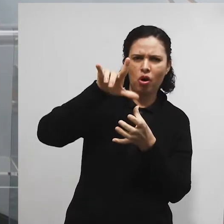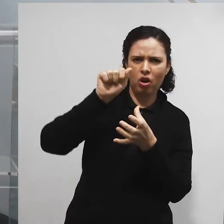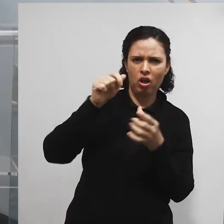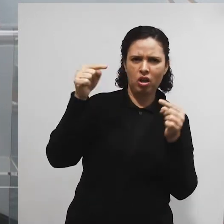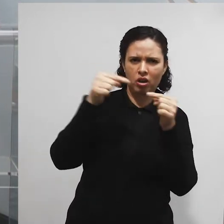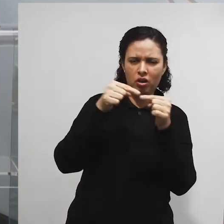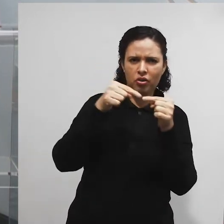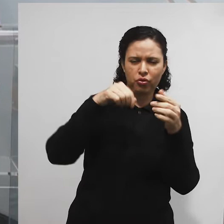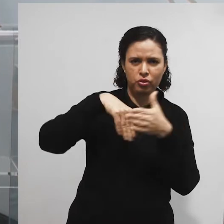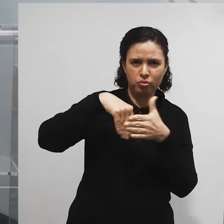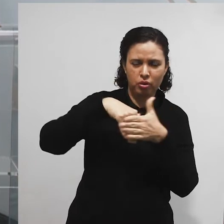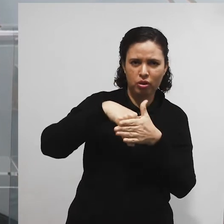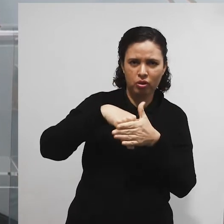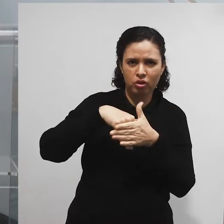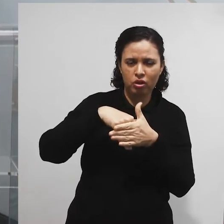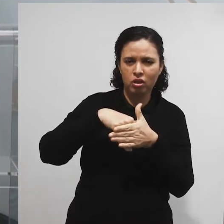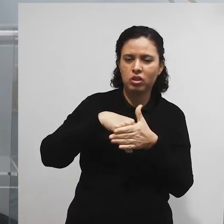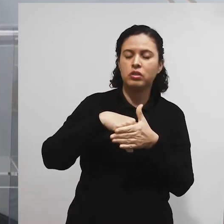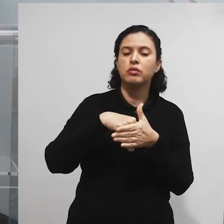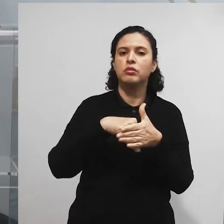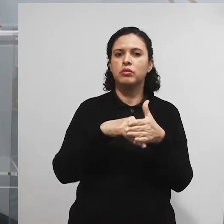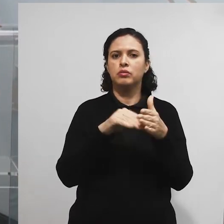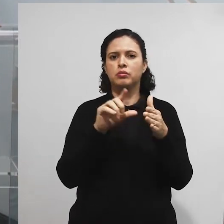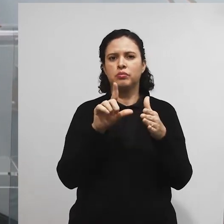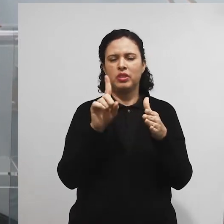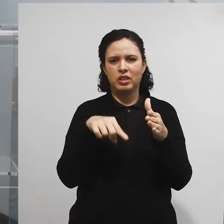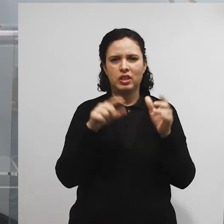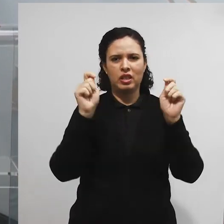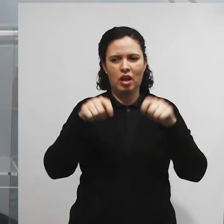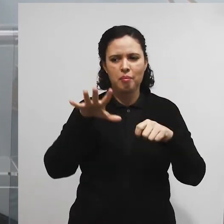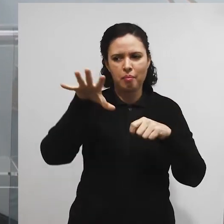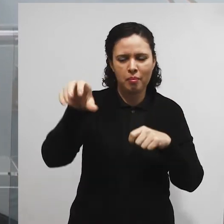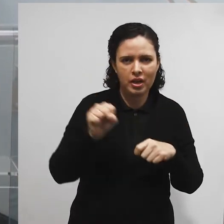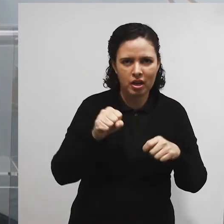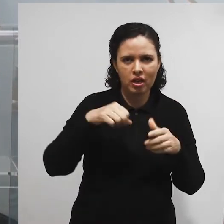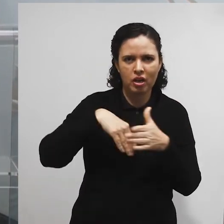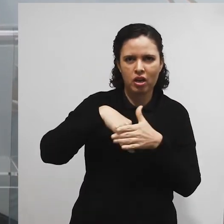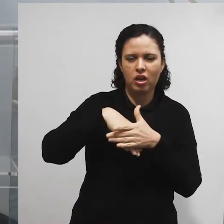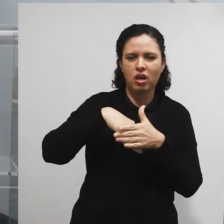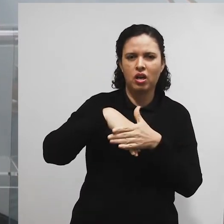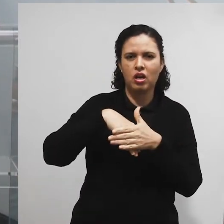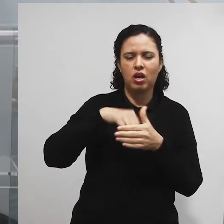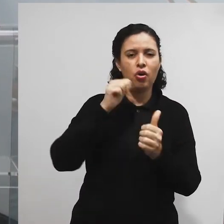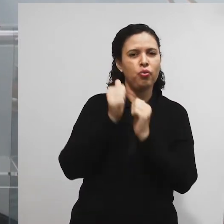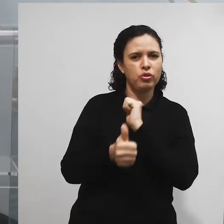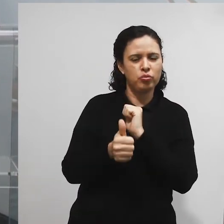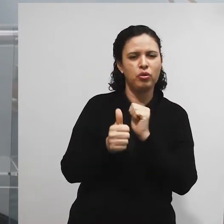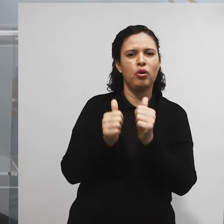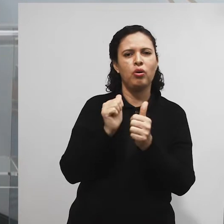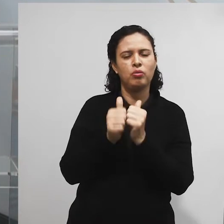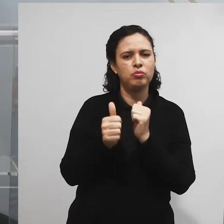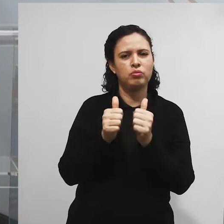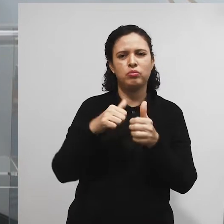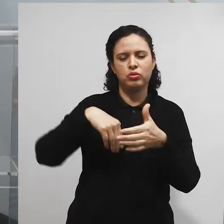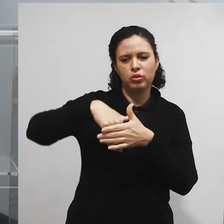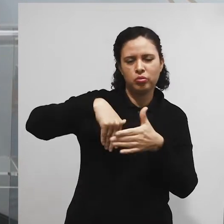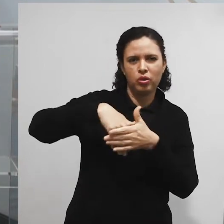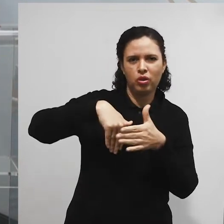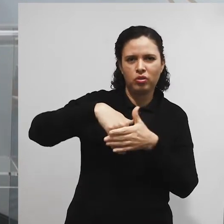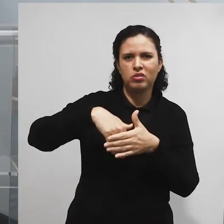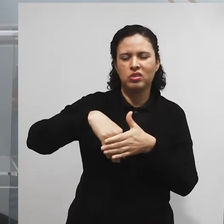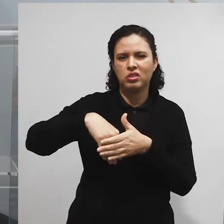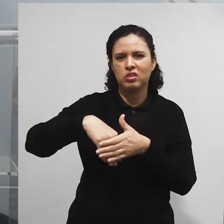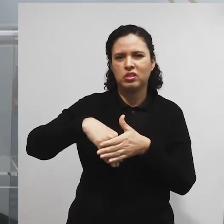jogar futebol. Não é uma coisa que nós podemos empacotar, que nós podemos engarrafar, para podermos